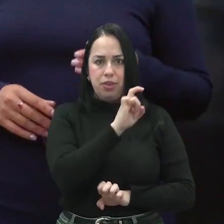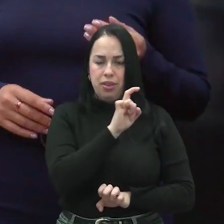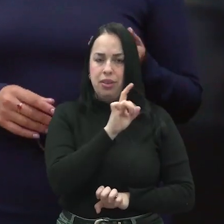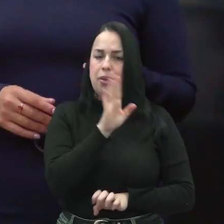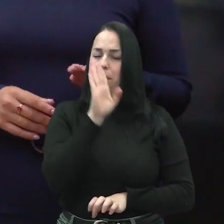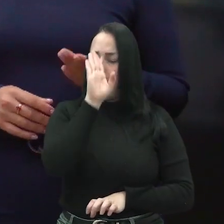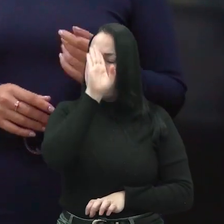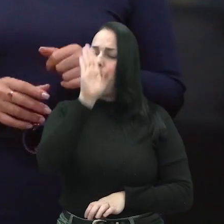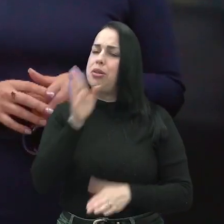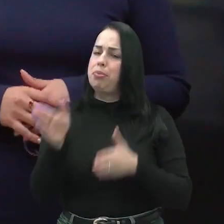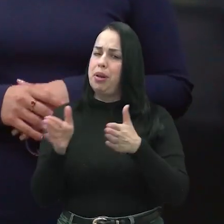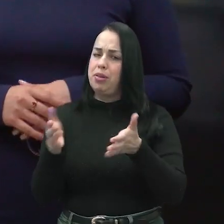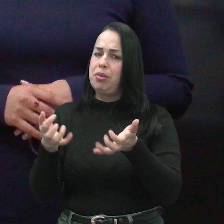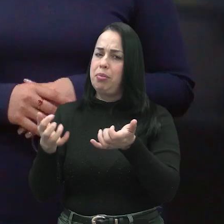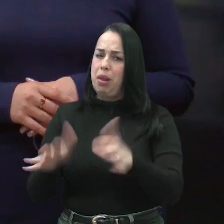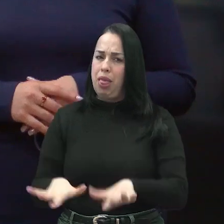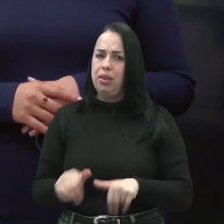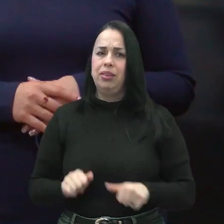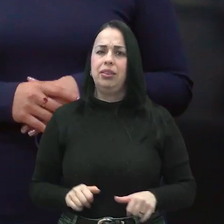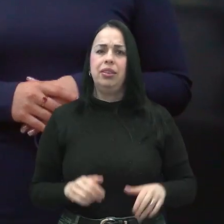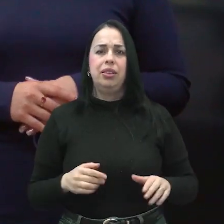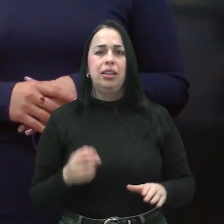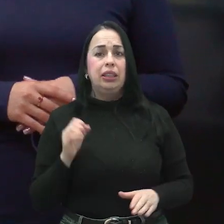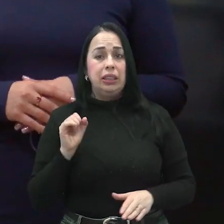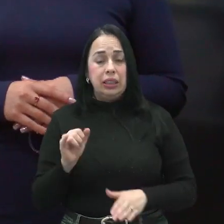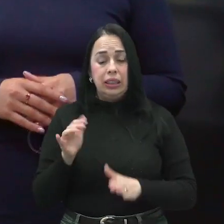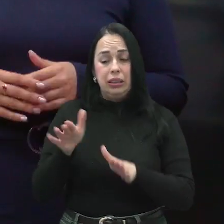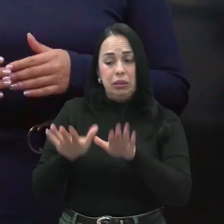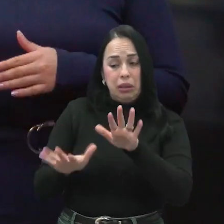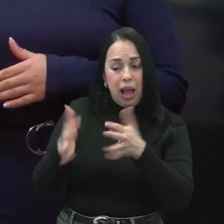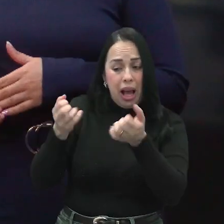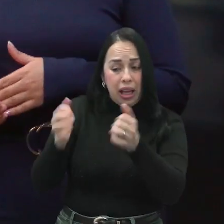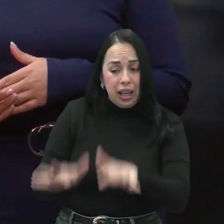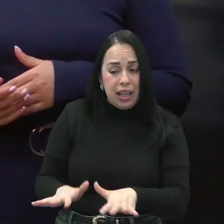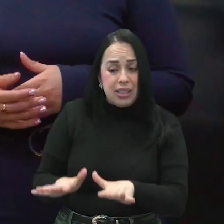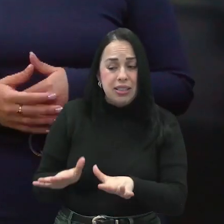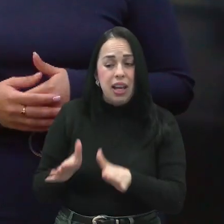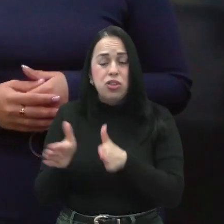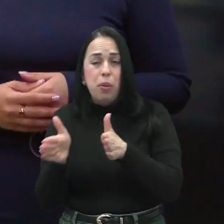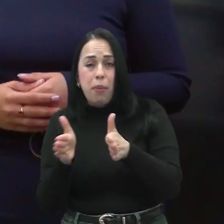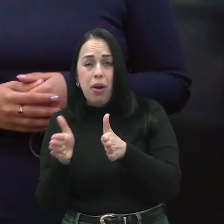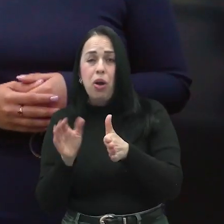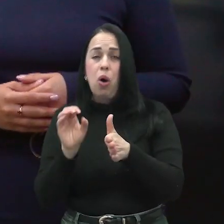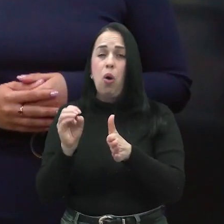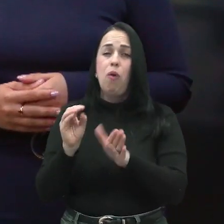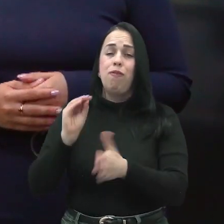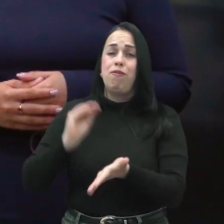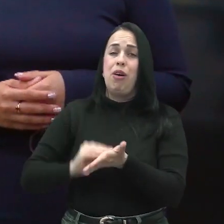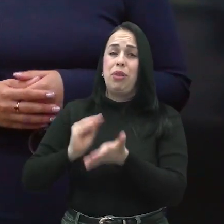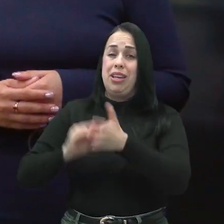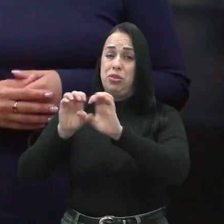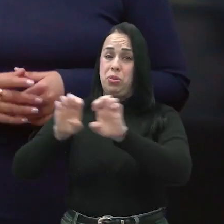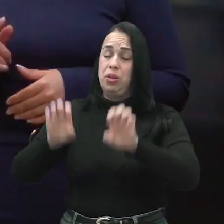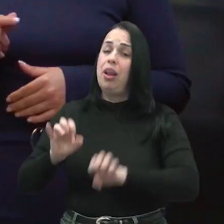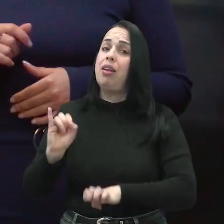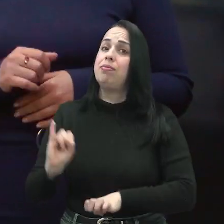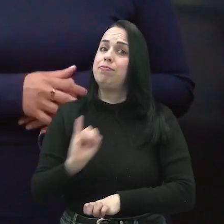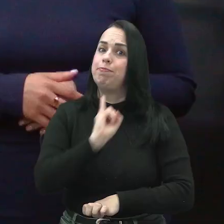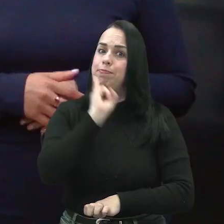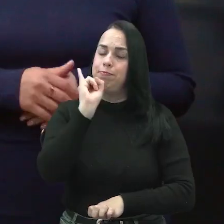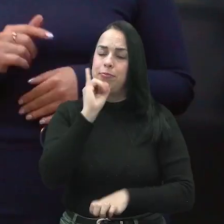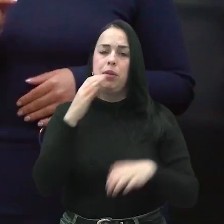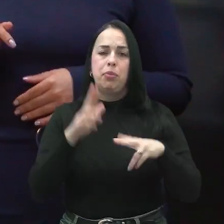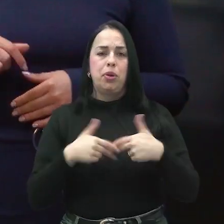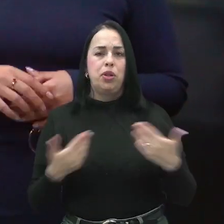mais em momentos de crise, né? Identificar se uma crise é temporária ou sinal de problemas estruturais na empresa é